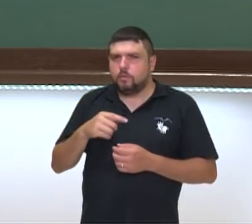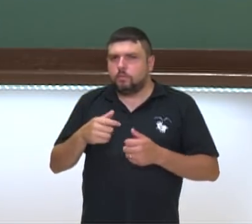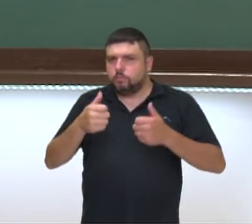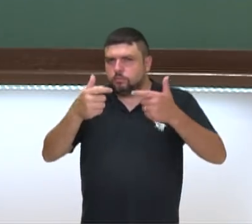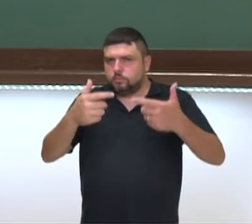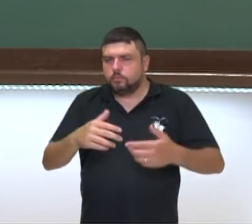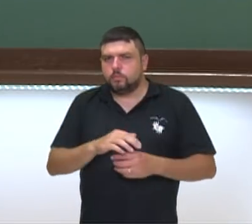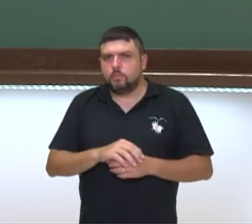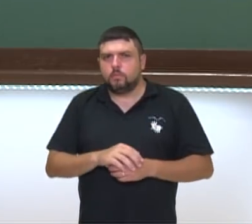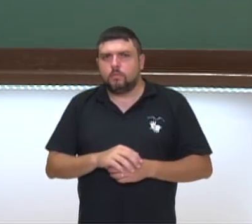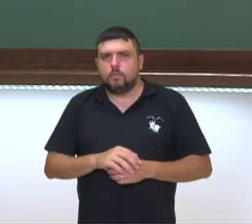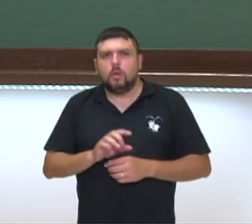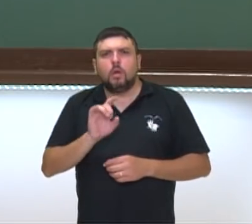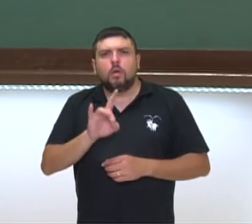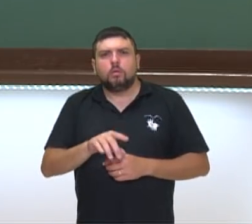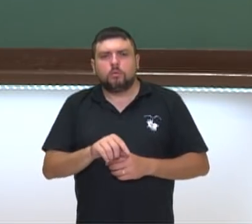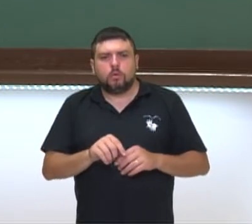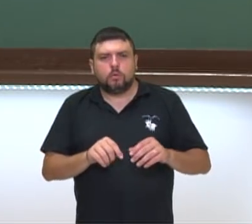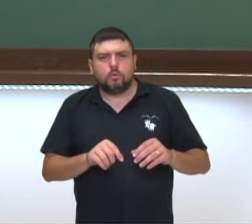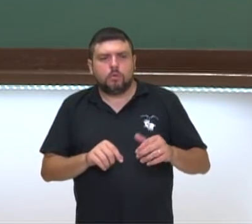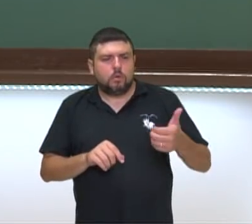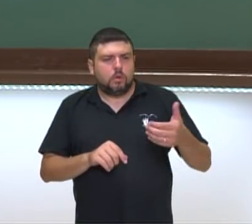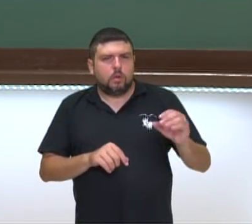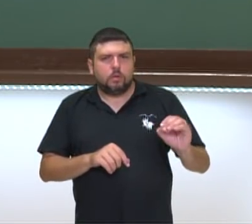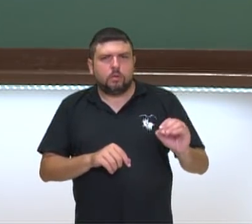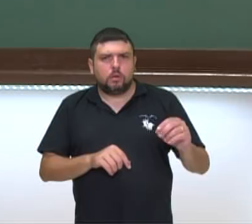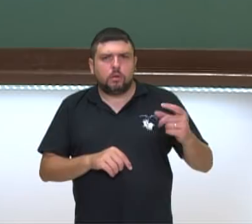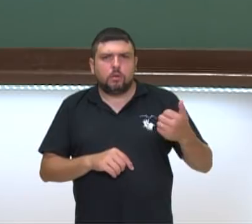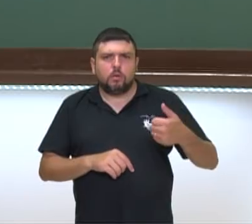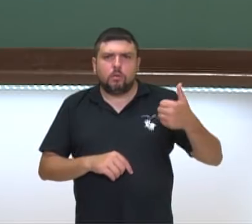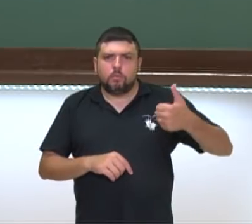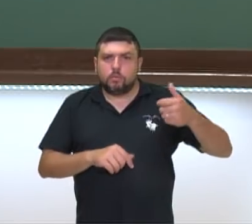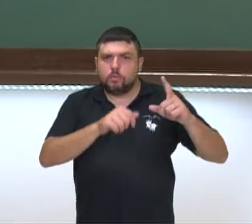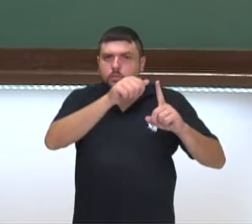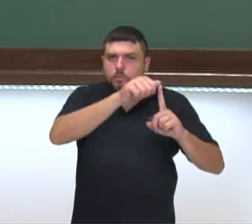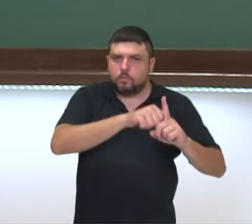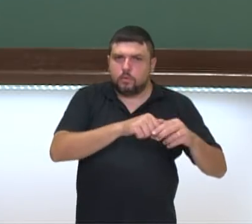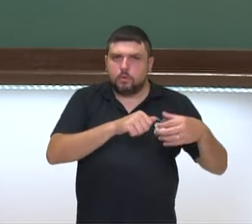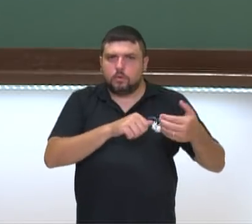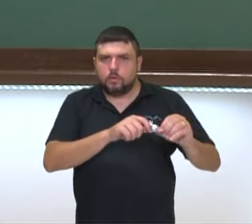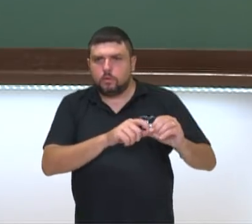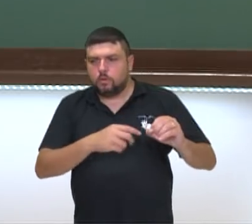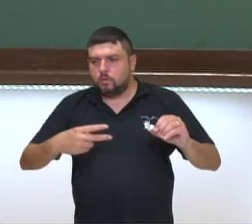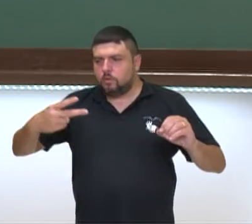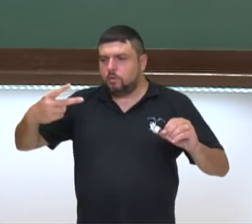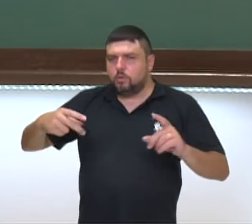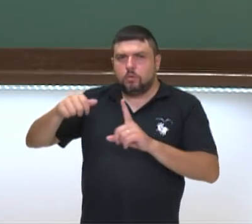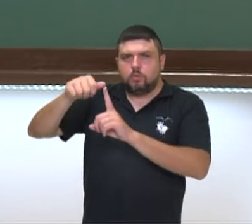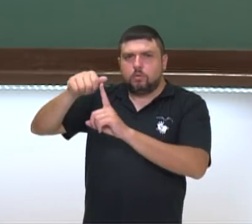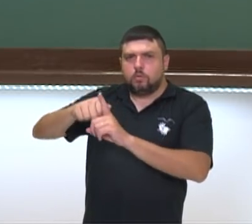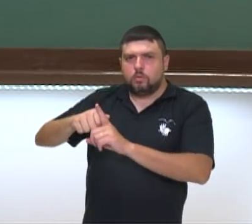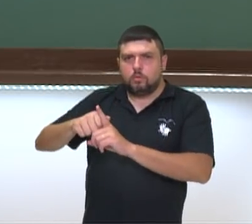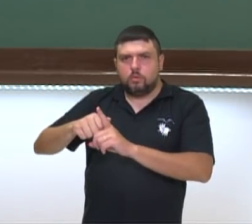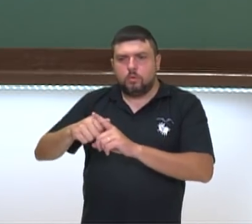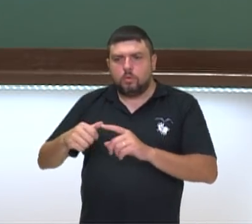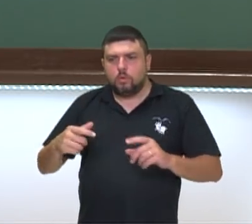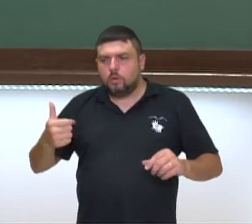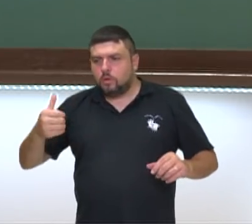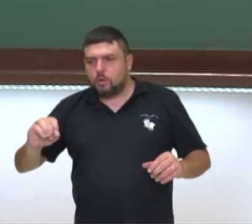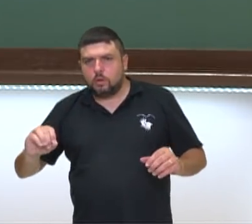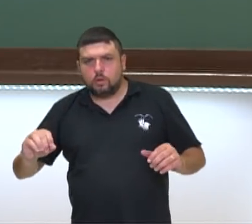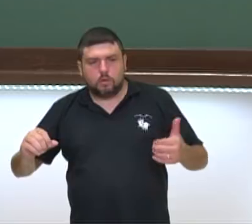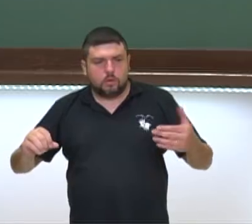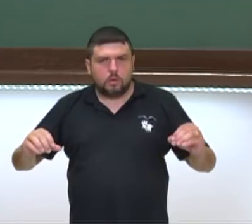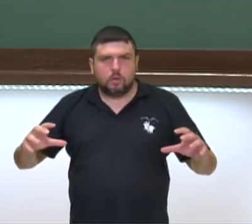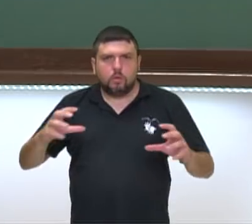que é simplesmente a soma? 10% no primeiro mês, 10% no segundo mês, vai dar o quê? 20%? Ou não? Ou